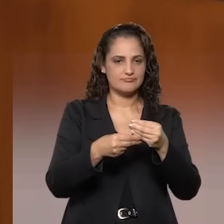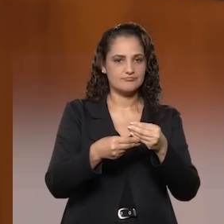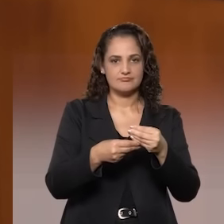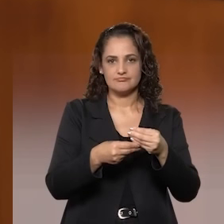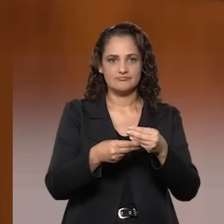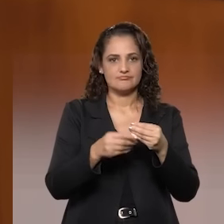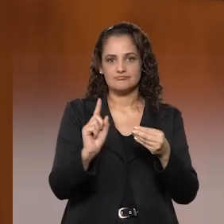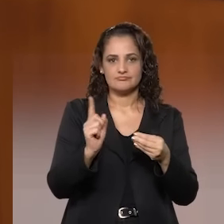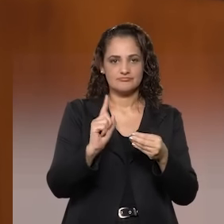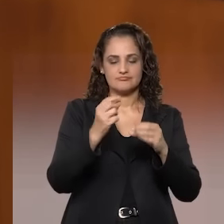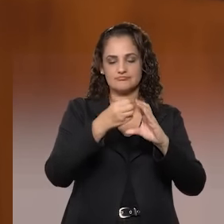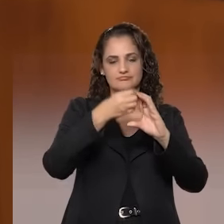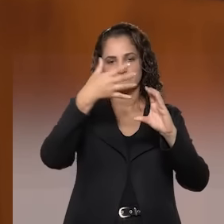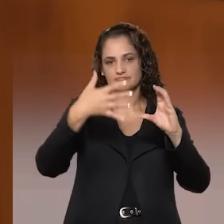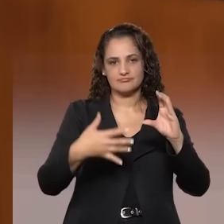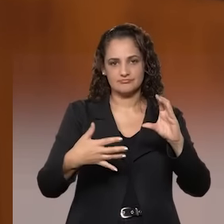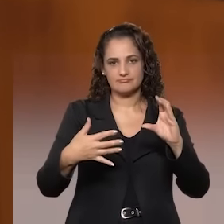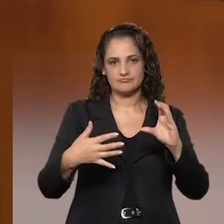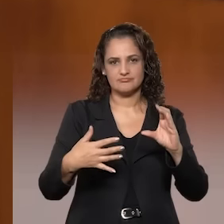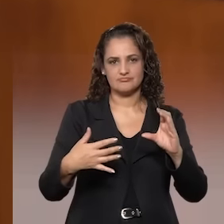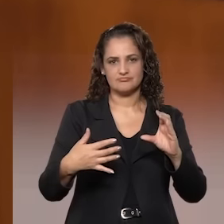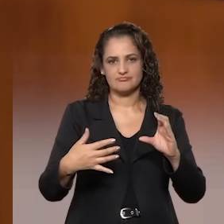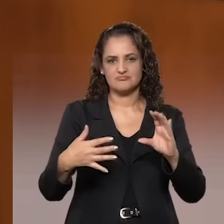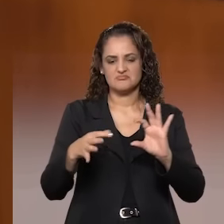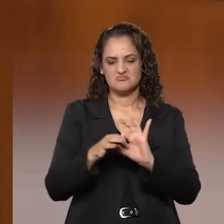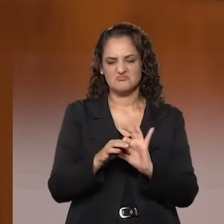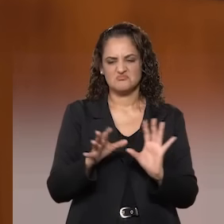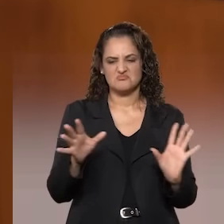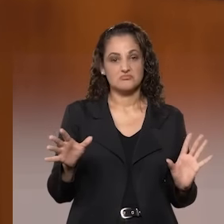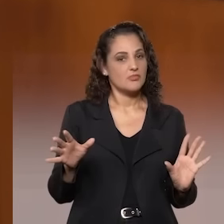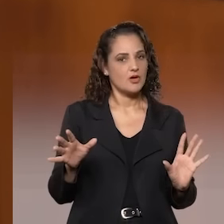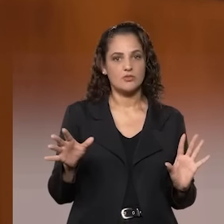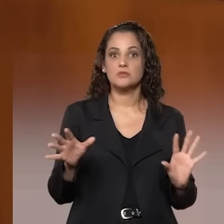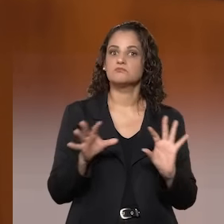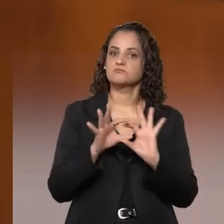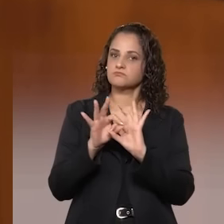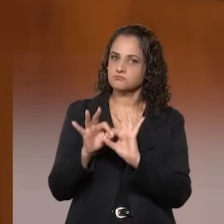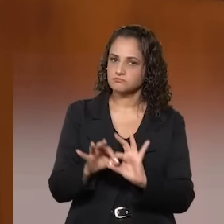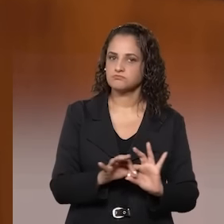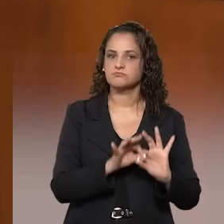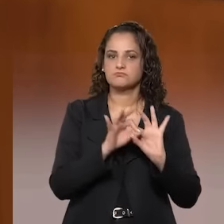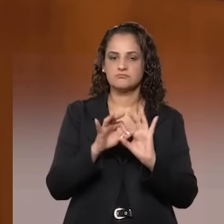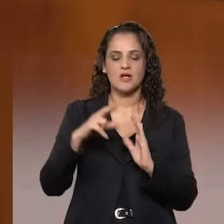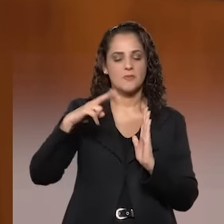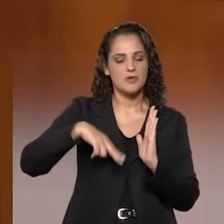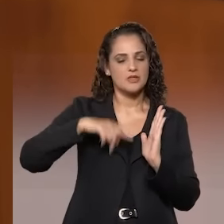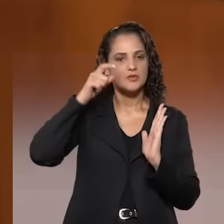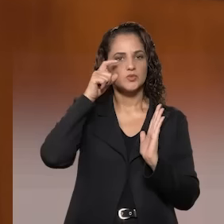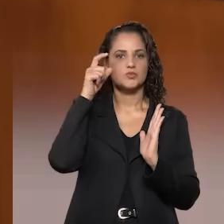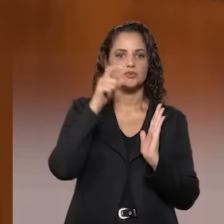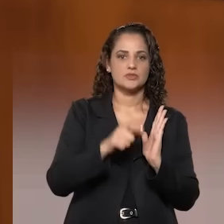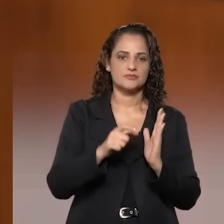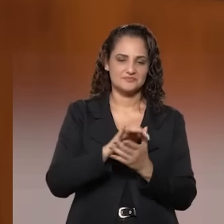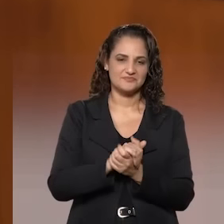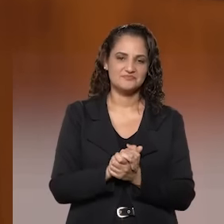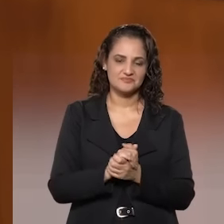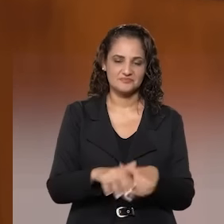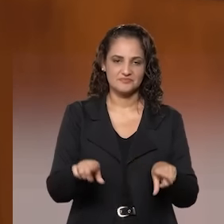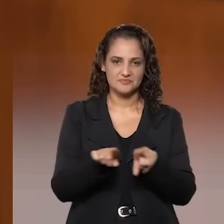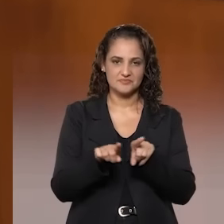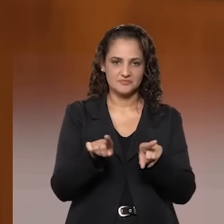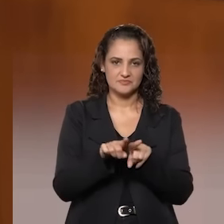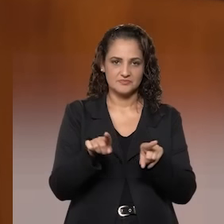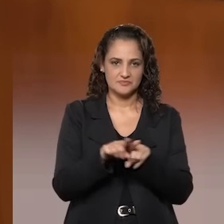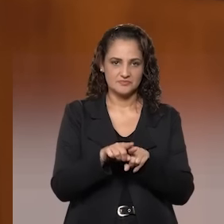elas não devem ser eh características que nos des unam mas sim que nos unam então é uma leitura muito interessante ela